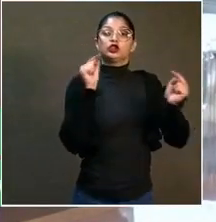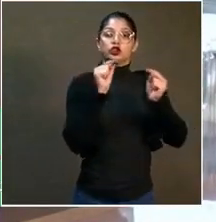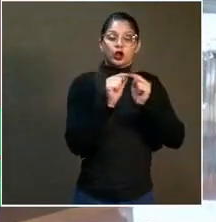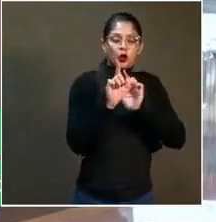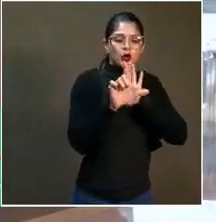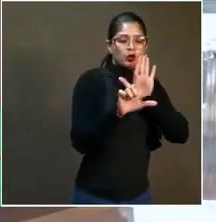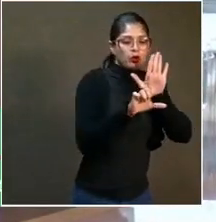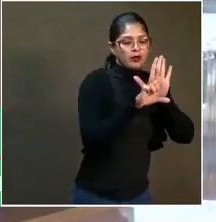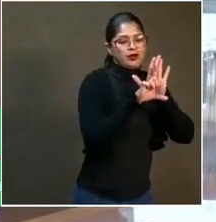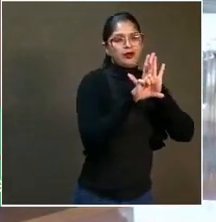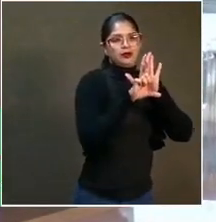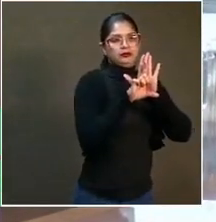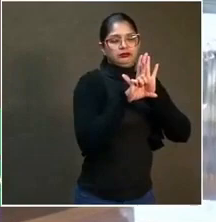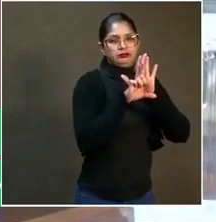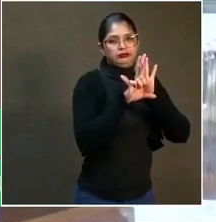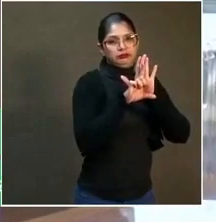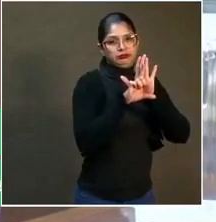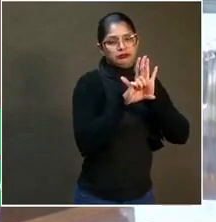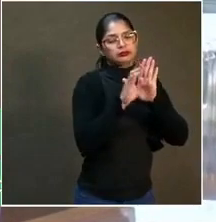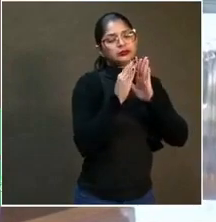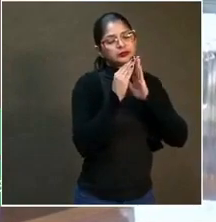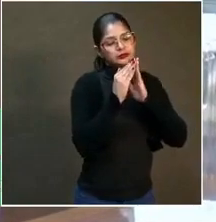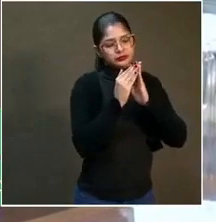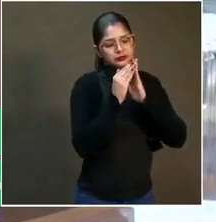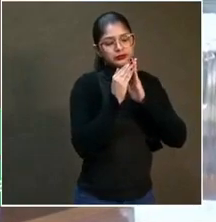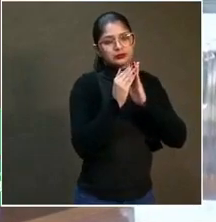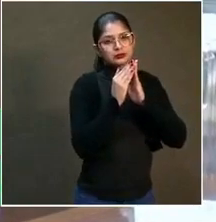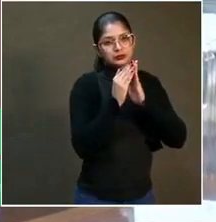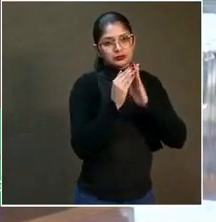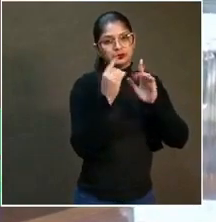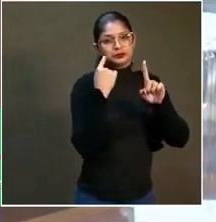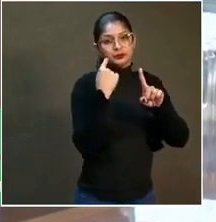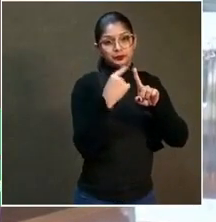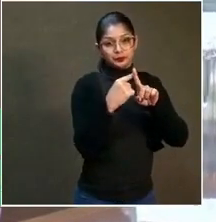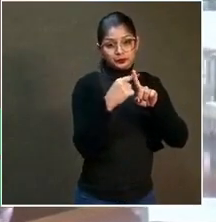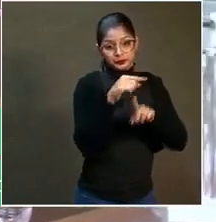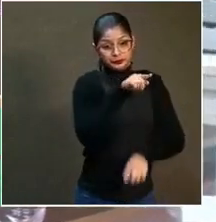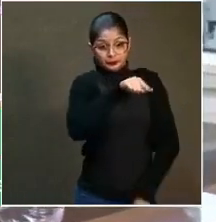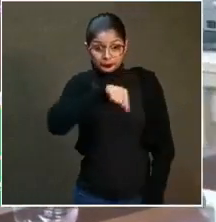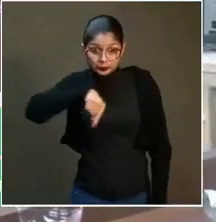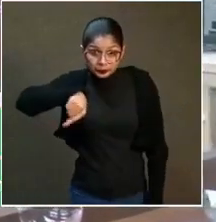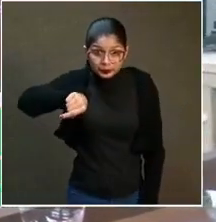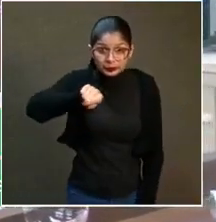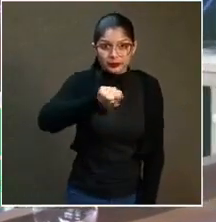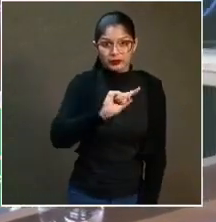a legislação, excelências. Porque vossas